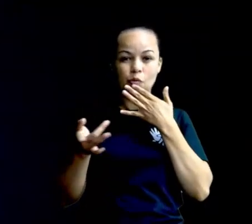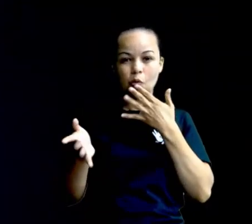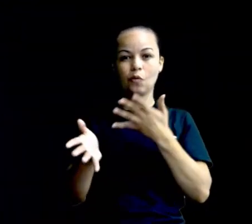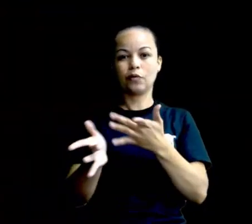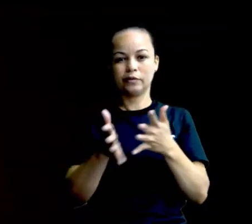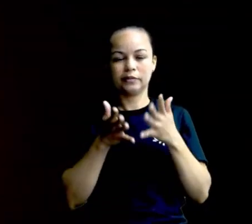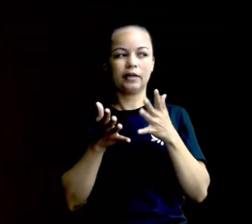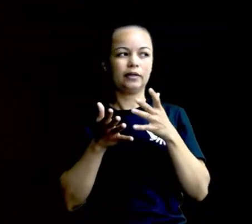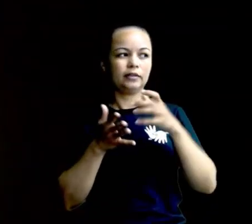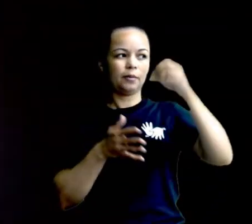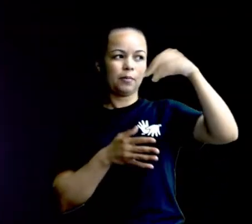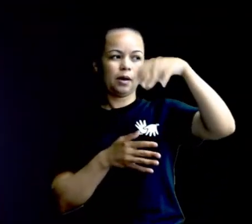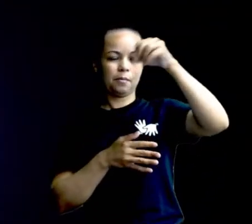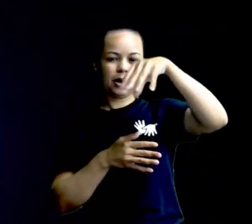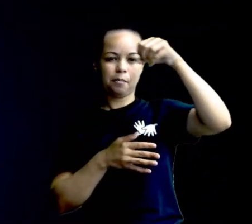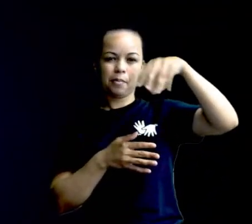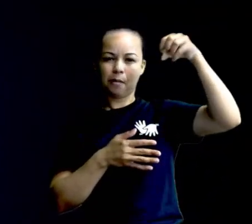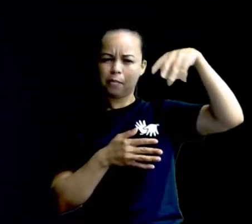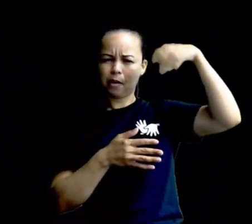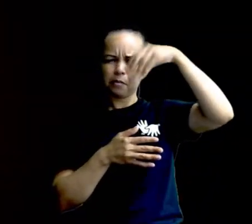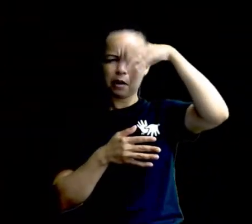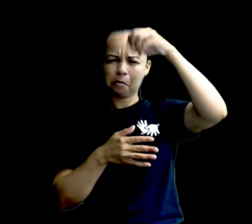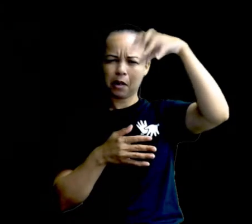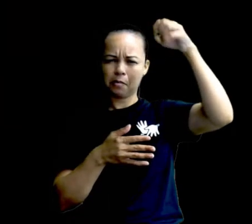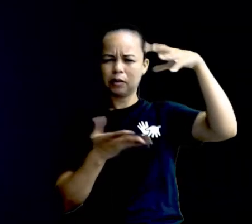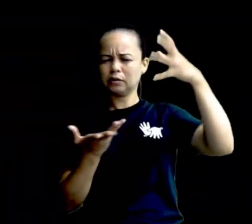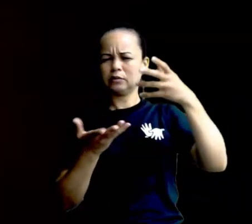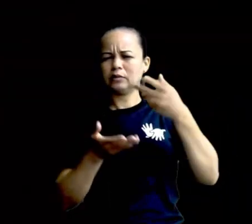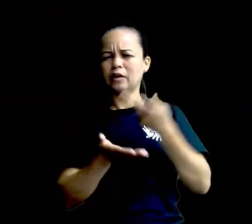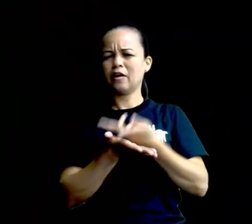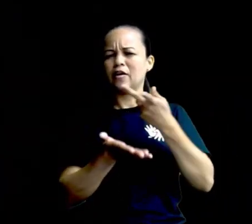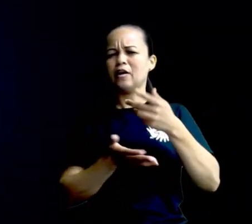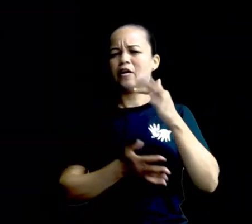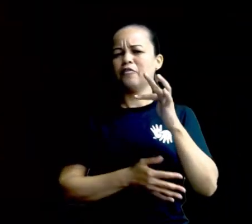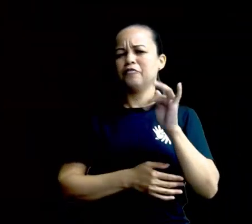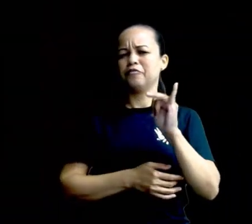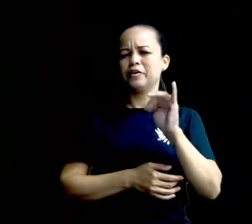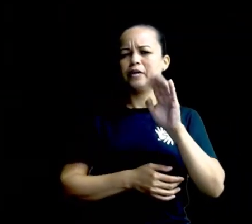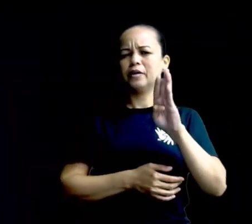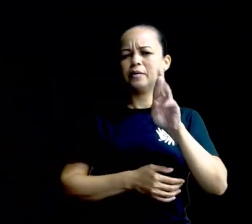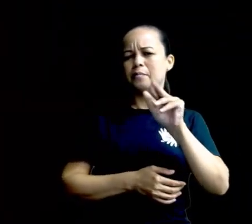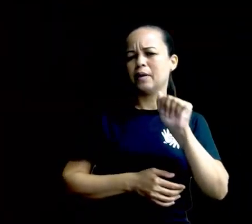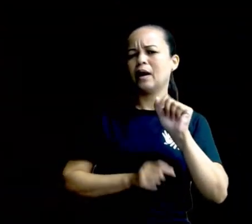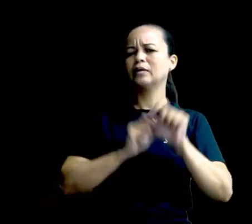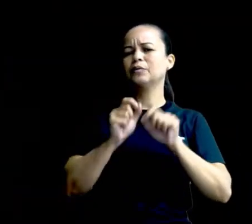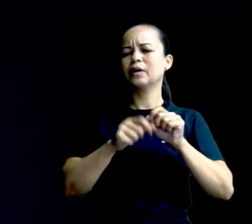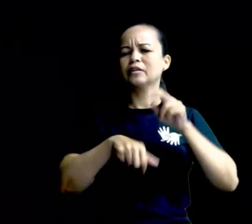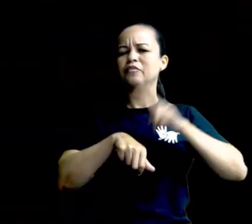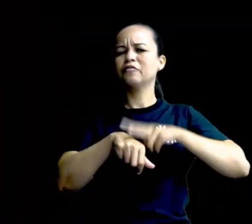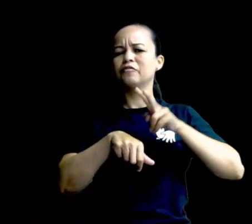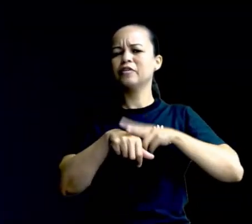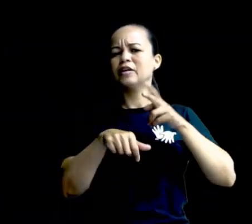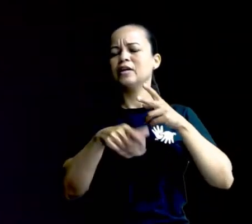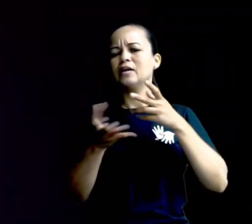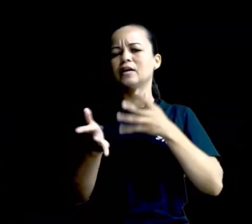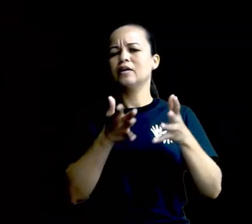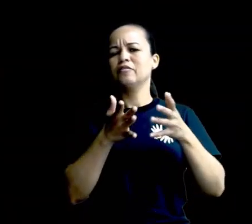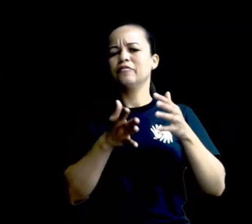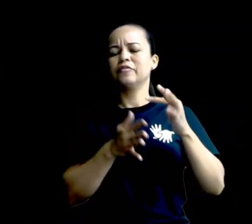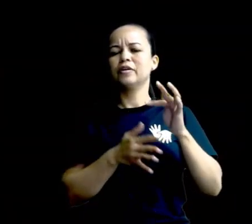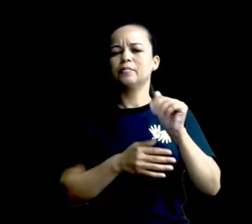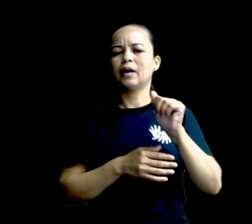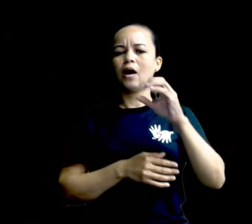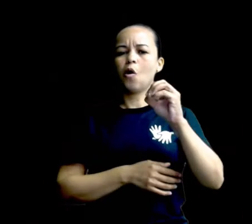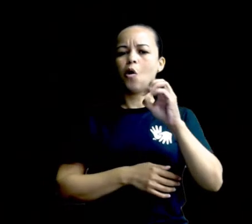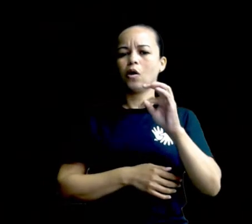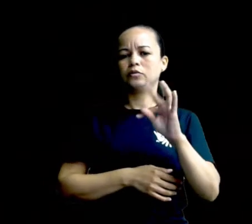beleza? Total, ó. A luz vai sofrer várias reflexões. E de que é feita a fibra, professor? A fibra, ela é feita de